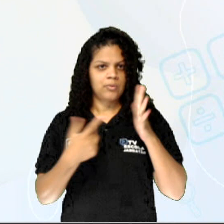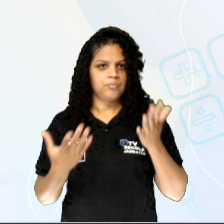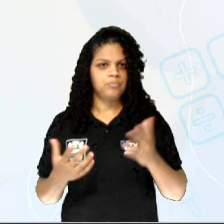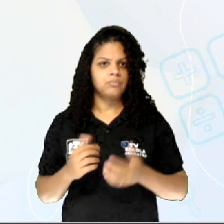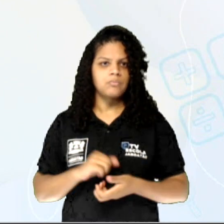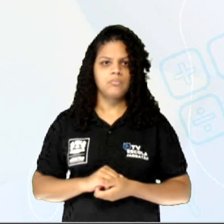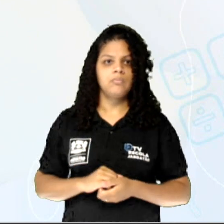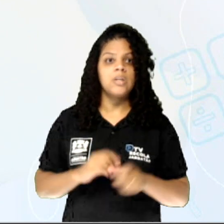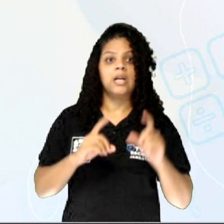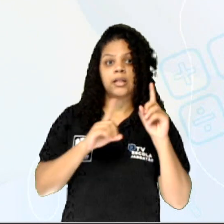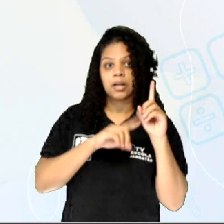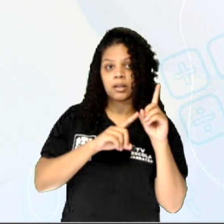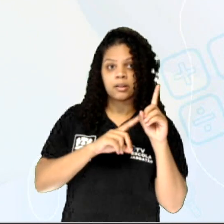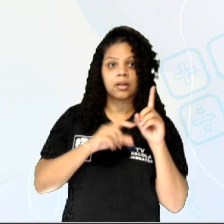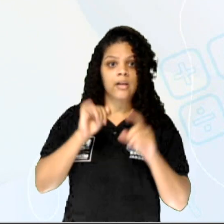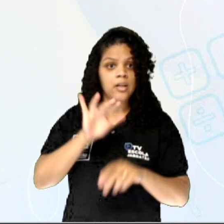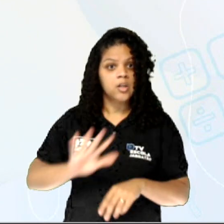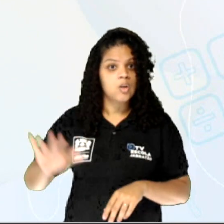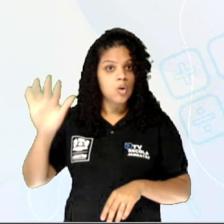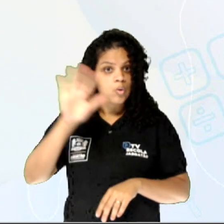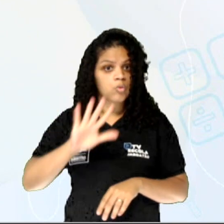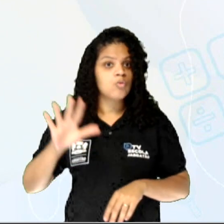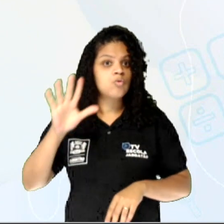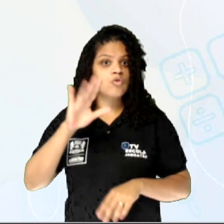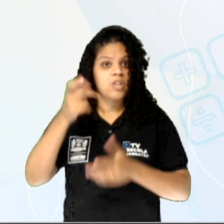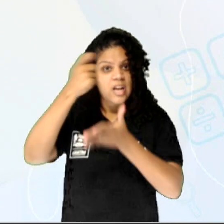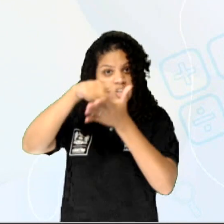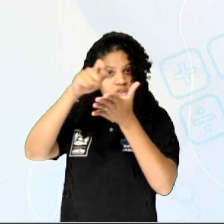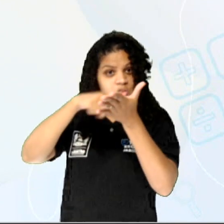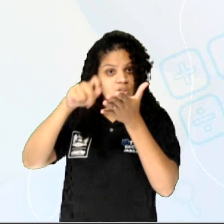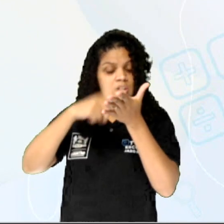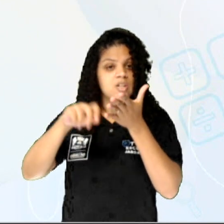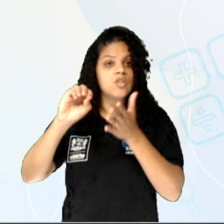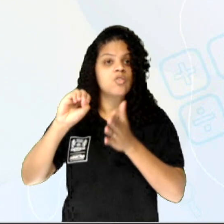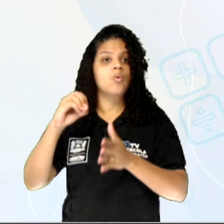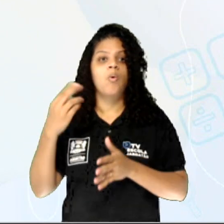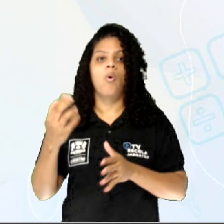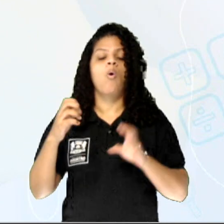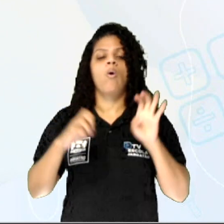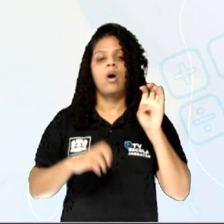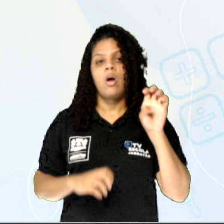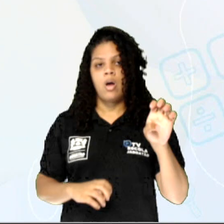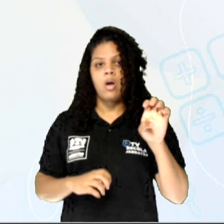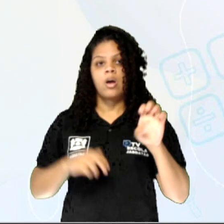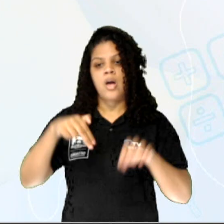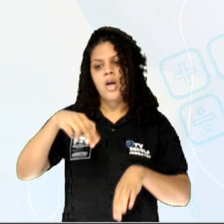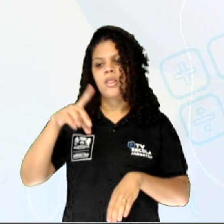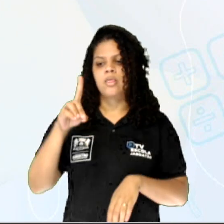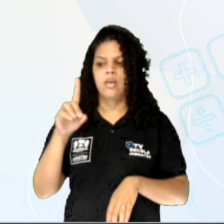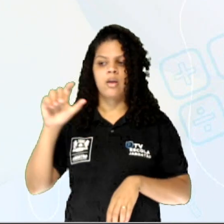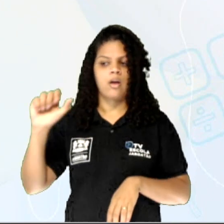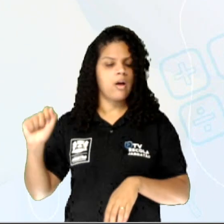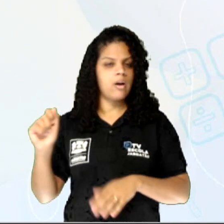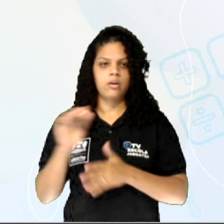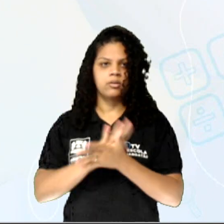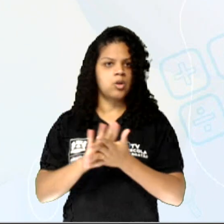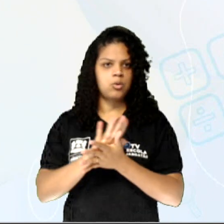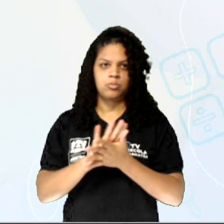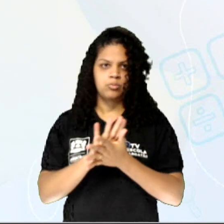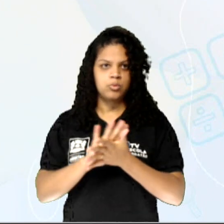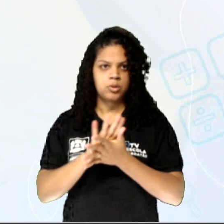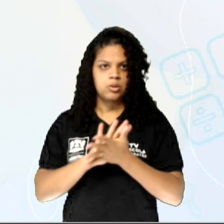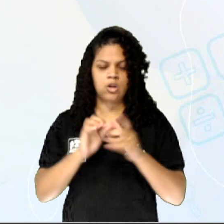o registro formal escrito, ou a letra E, que contém aí as letras N, D, A, nenhuma das